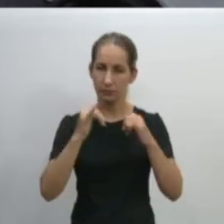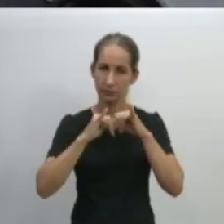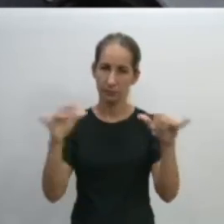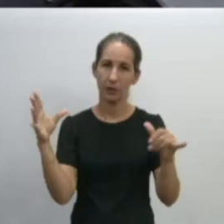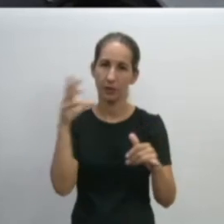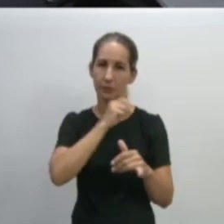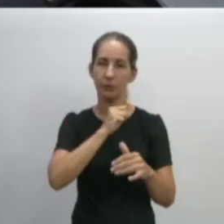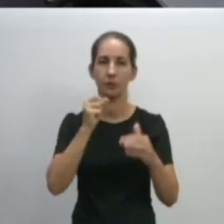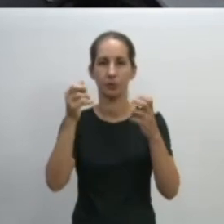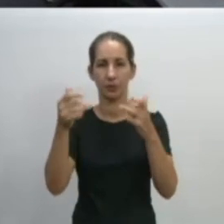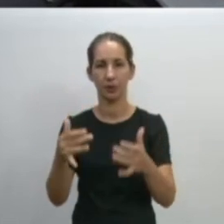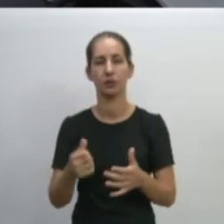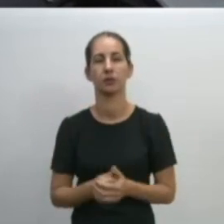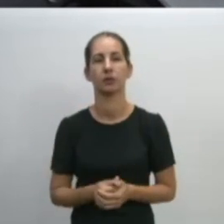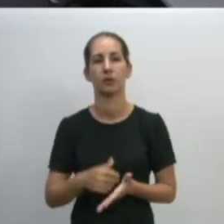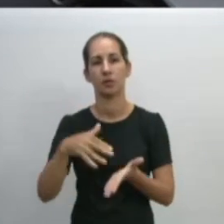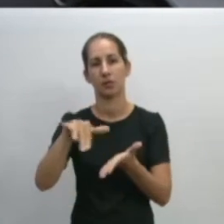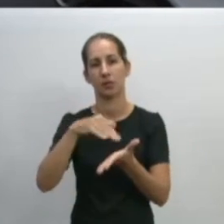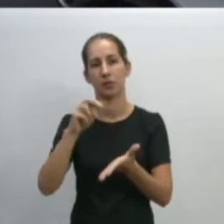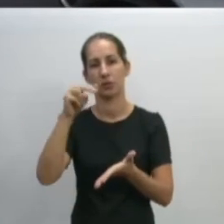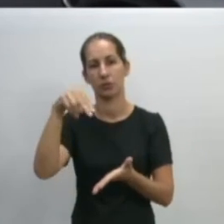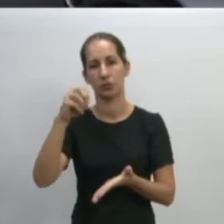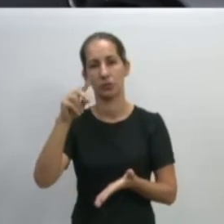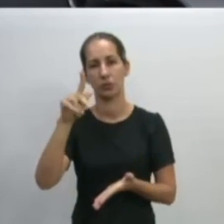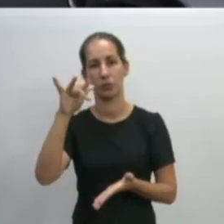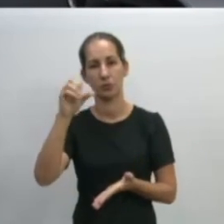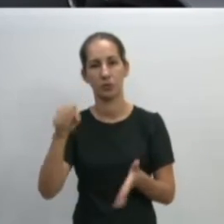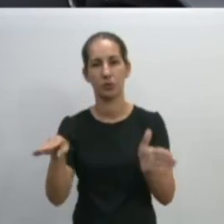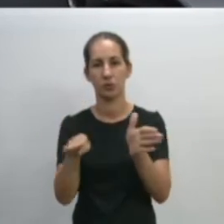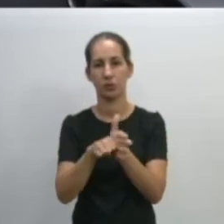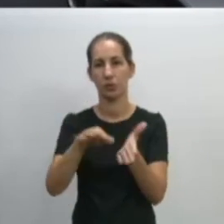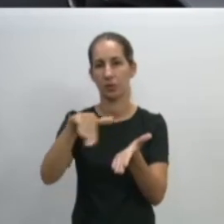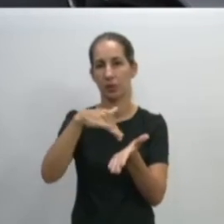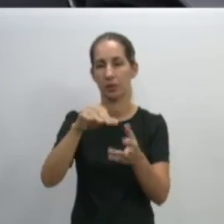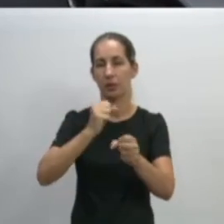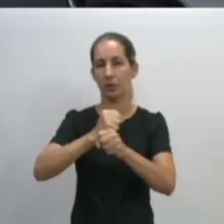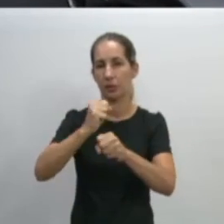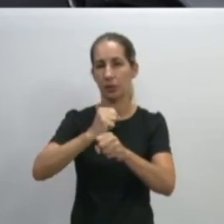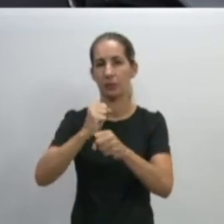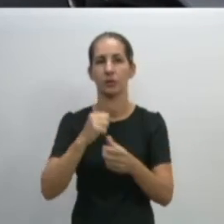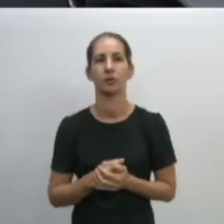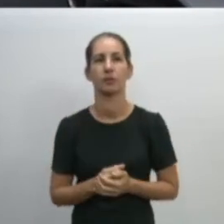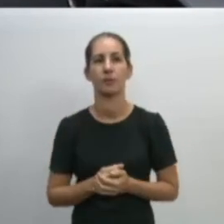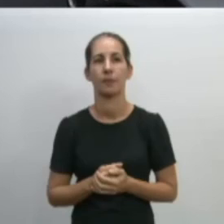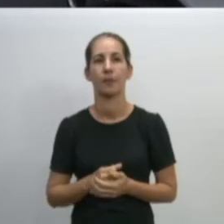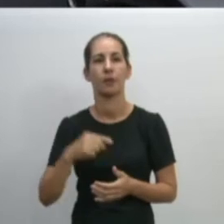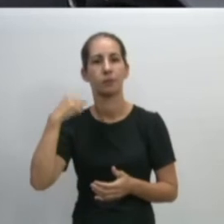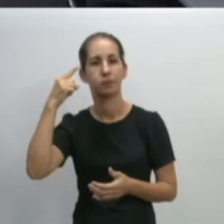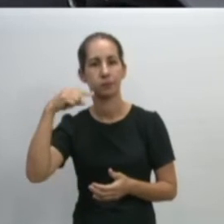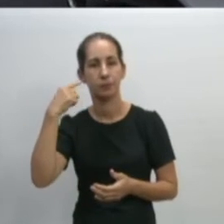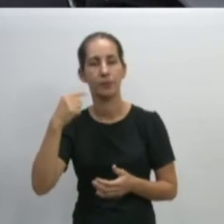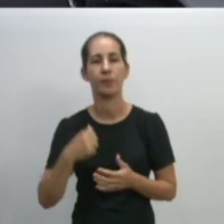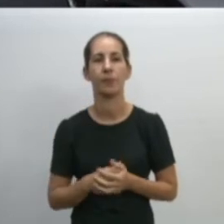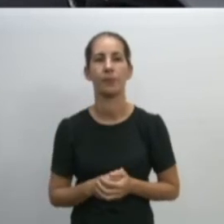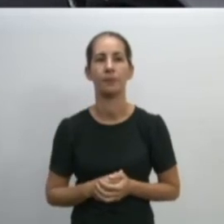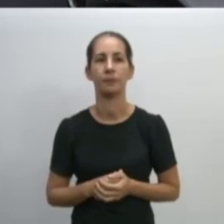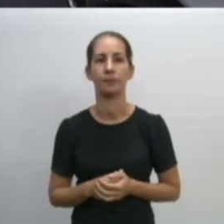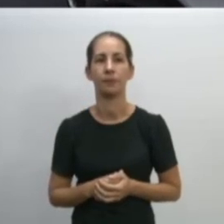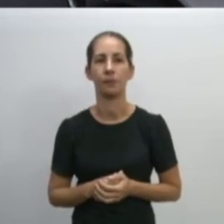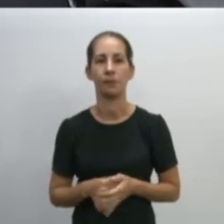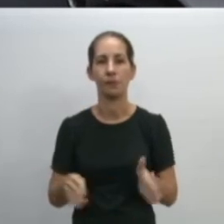breve relato que o secretário Carlson Gomes, quando chegou à Secretaria de Obras, ele que é advogado,